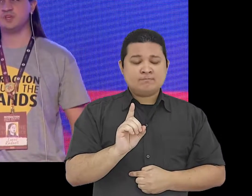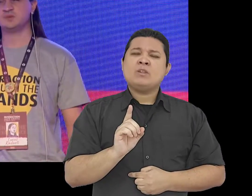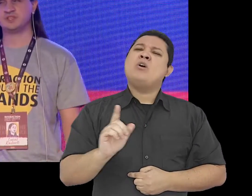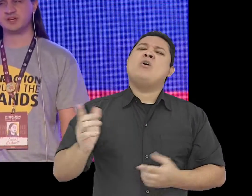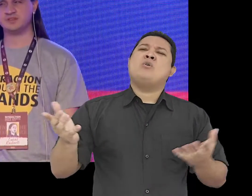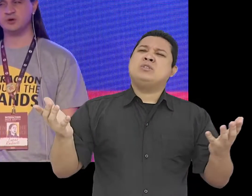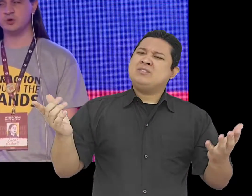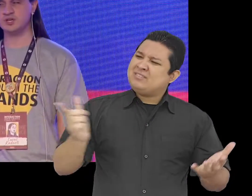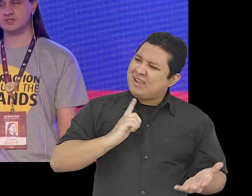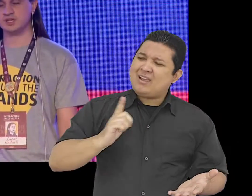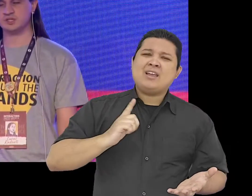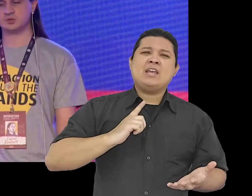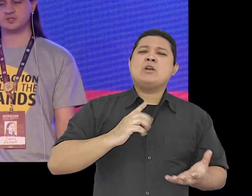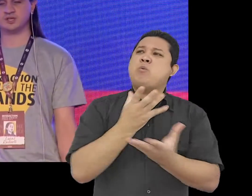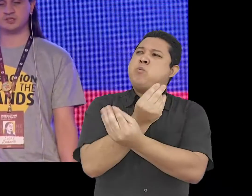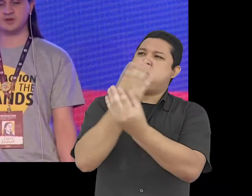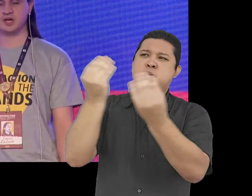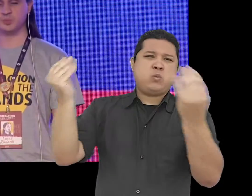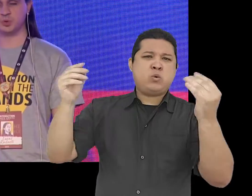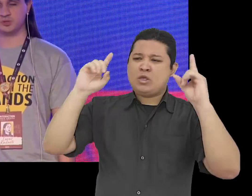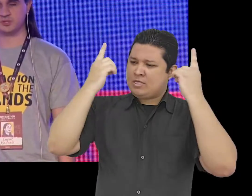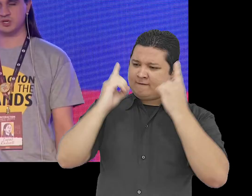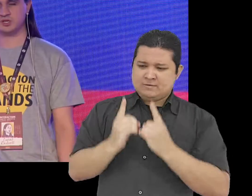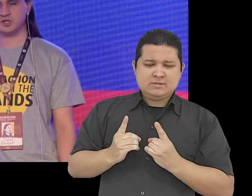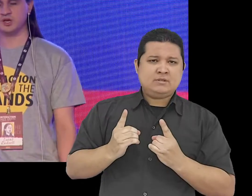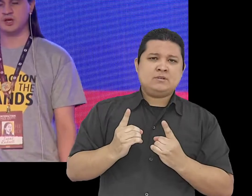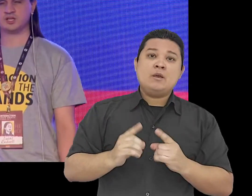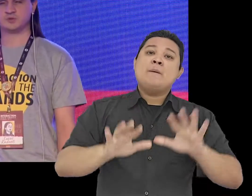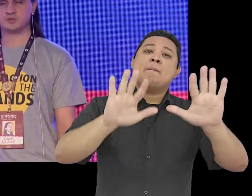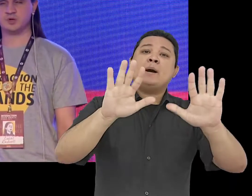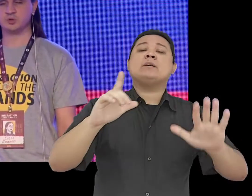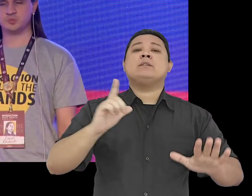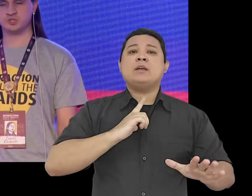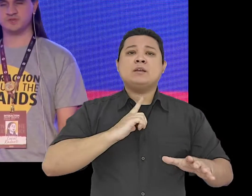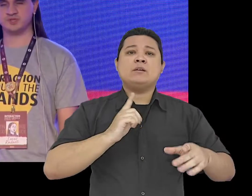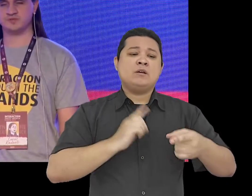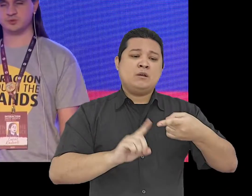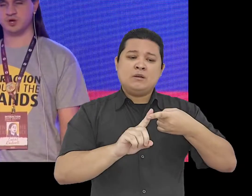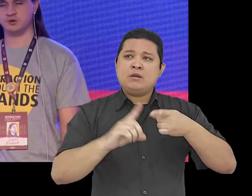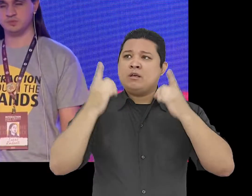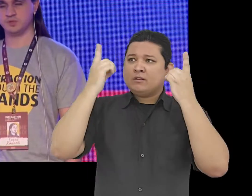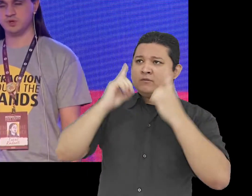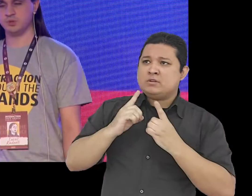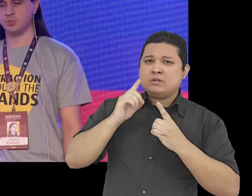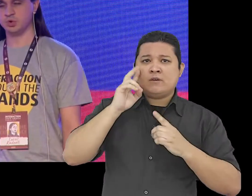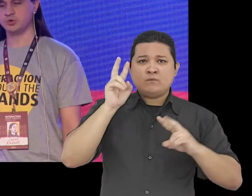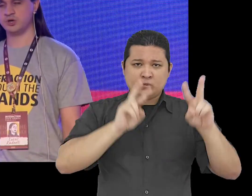tipos de deficiência, mas as categorias delas a gente consegue classificar em poucas, né? As pessoas têm algum tipo de deficiência